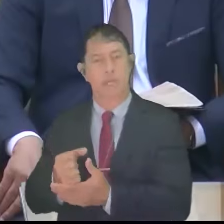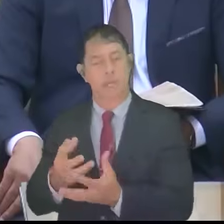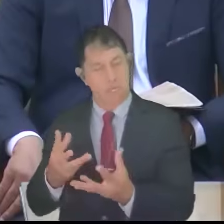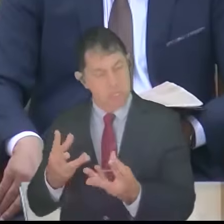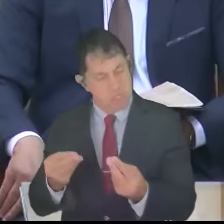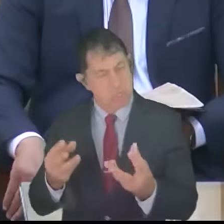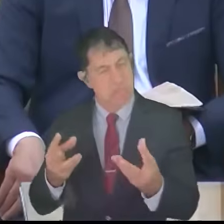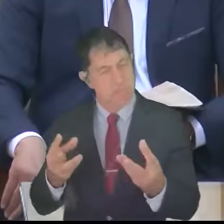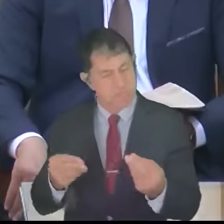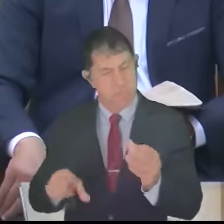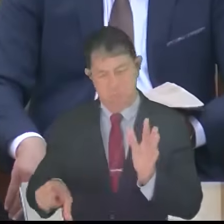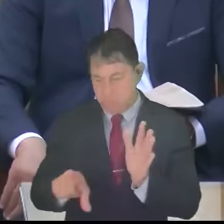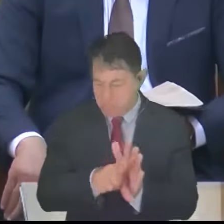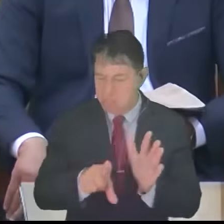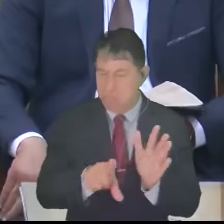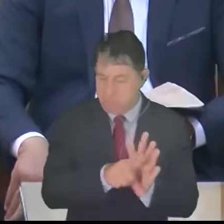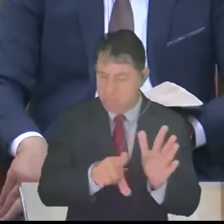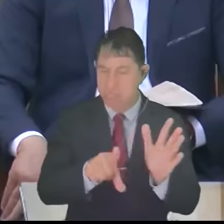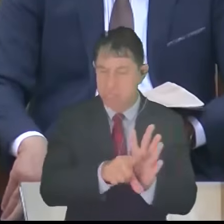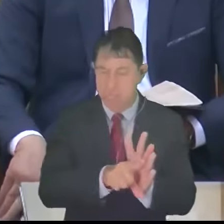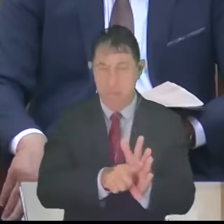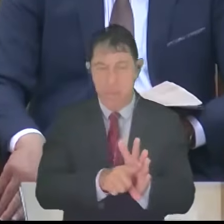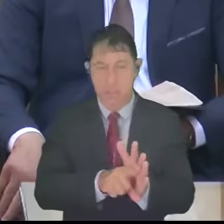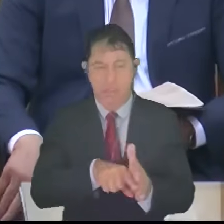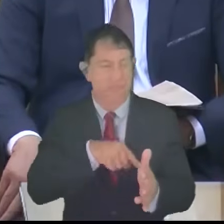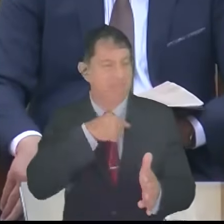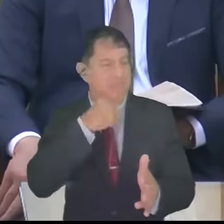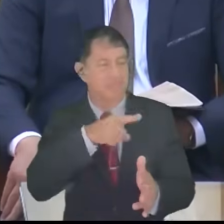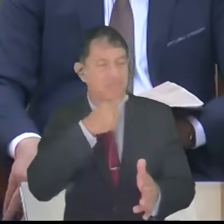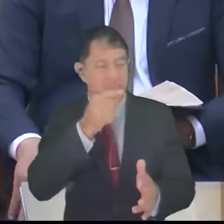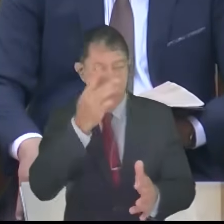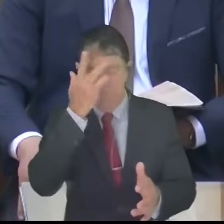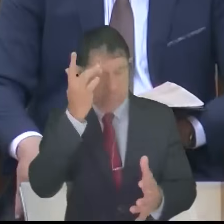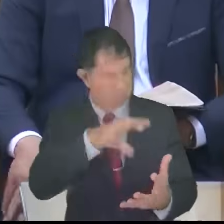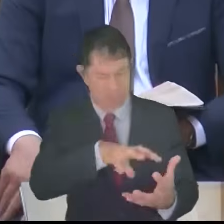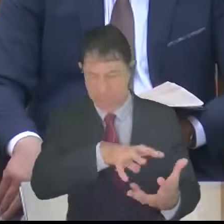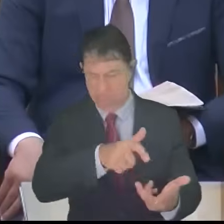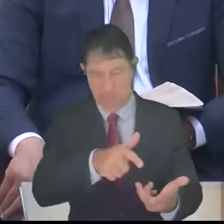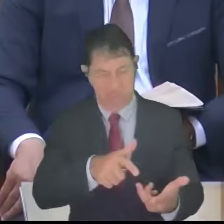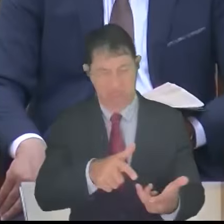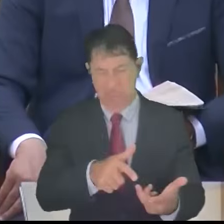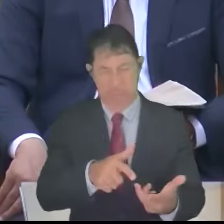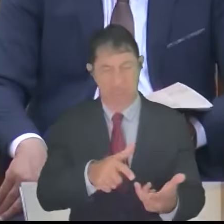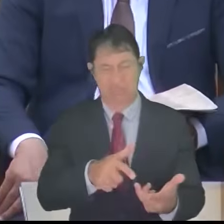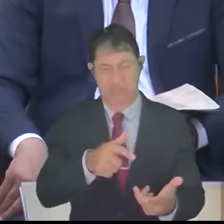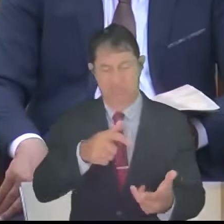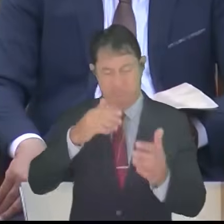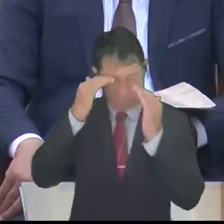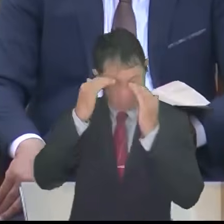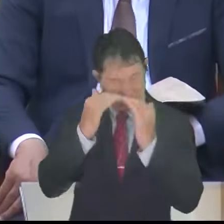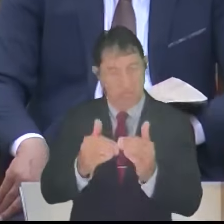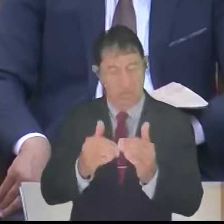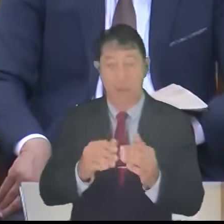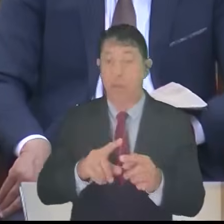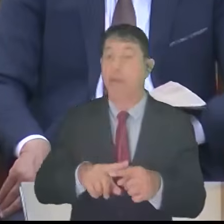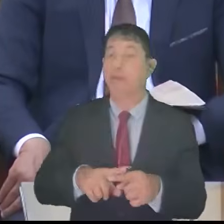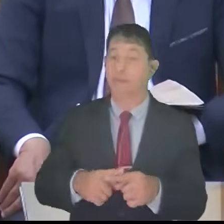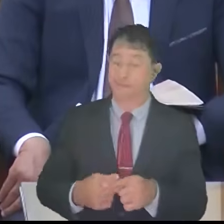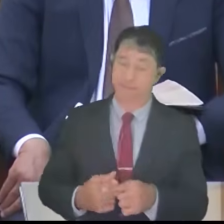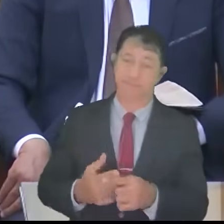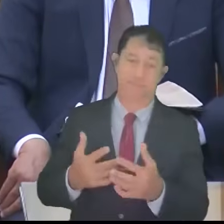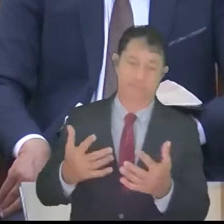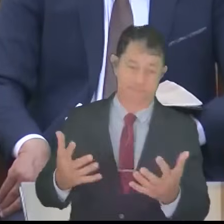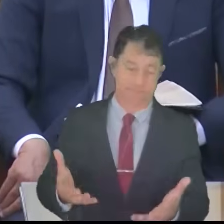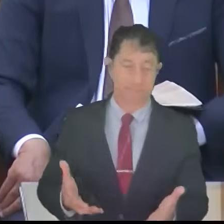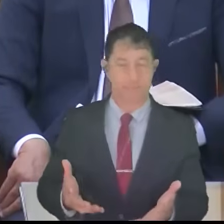que ninguém neste mundo tem condições de cumprir. Louvado seja o nome do Senhor. Coisas que ninguém